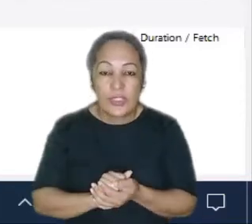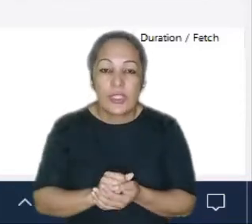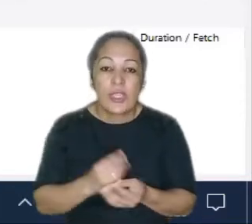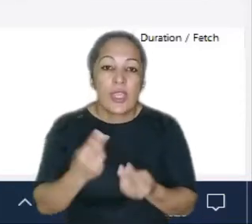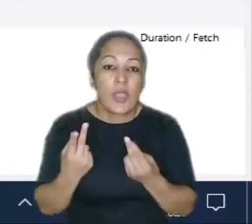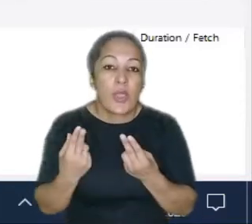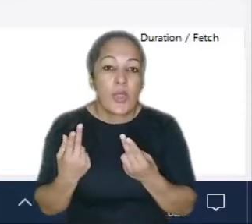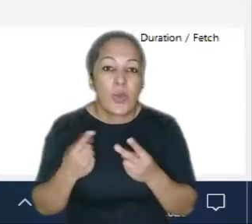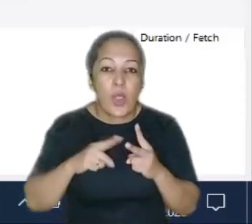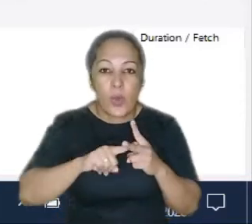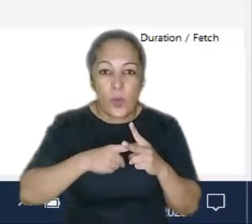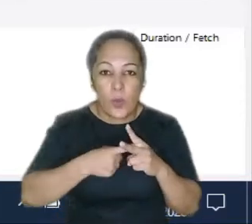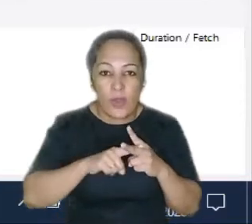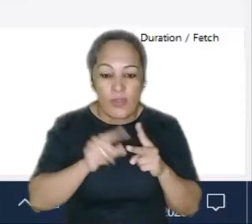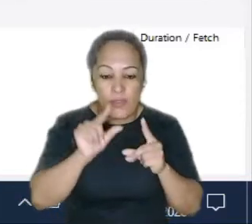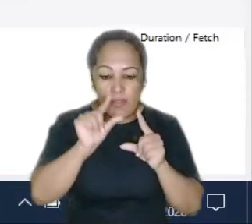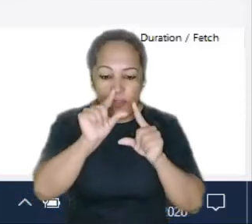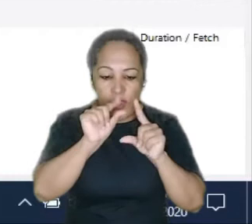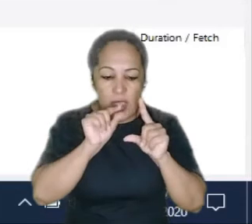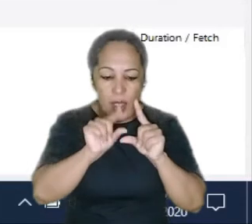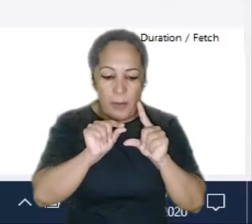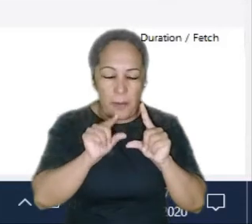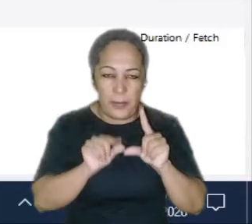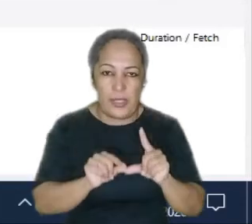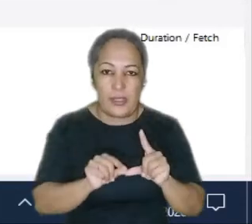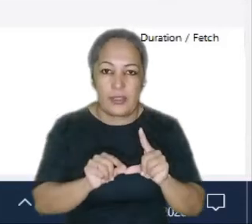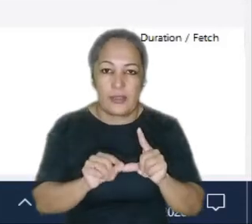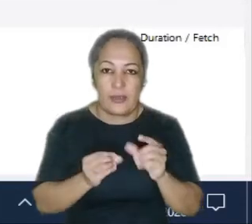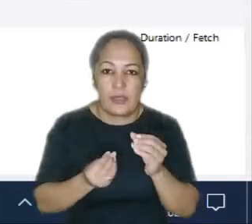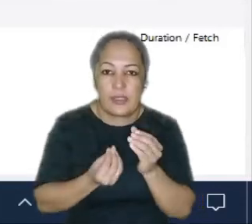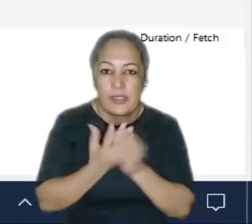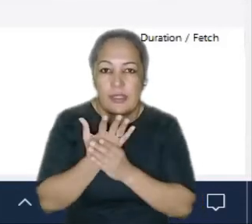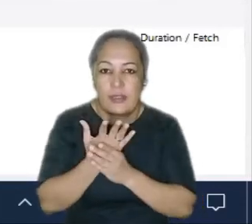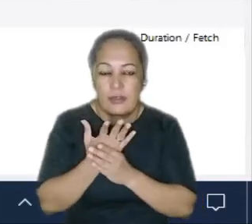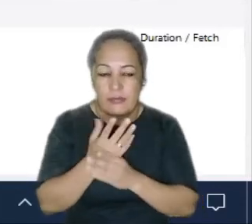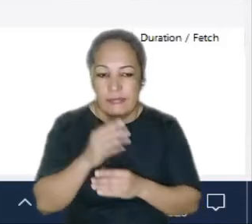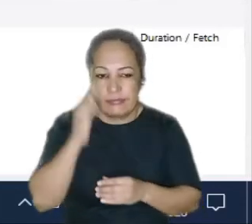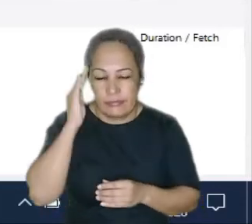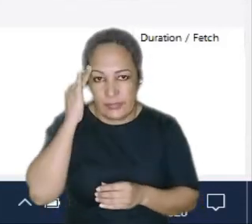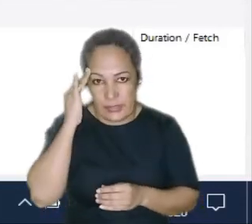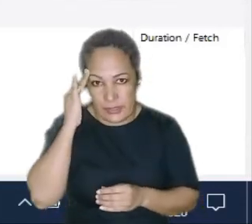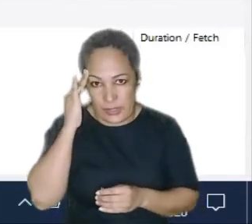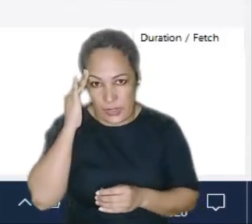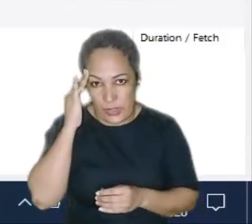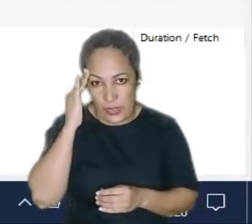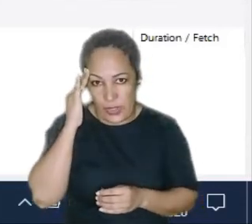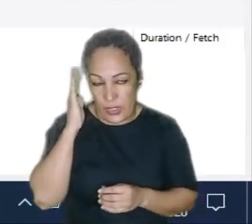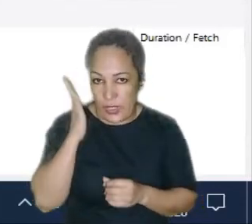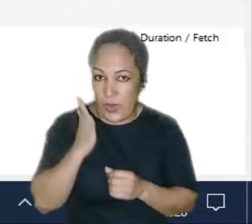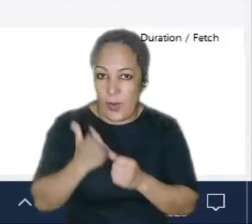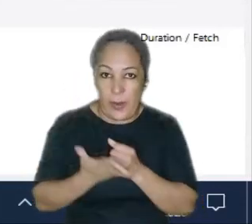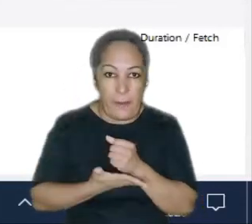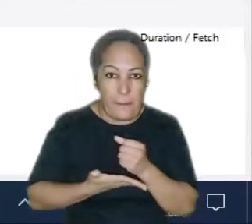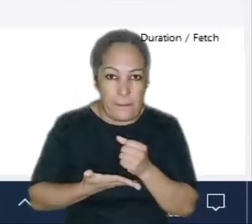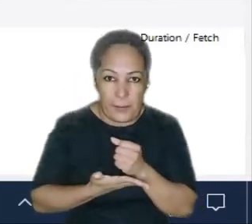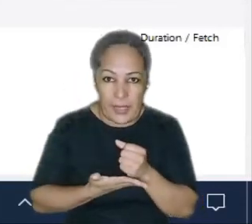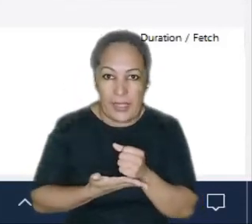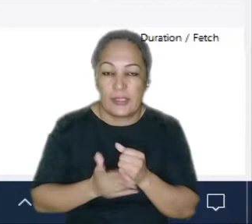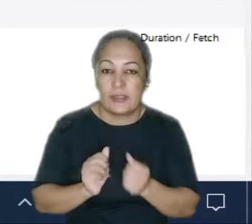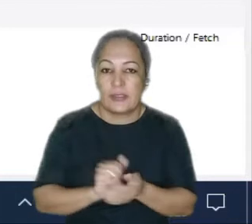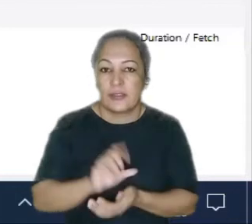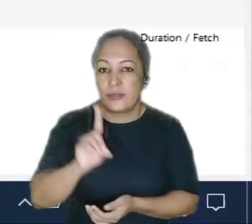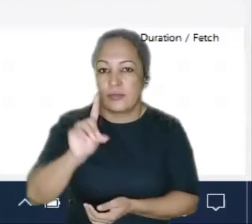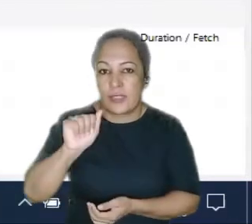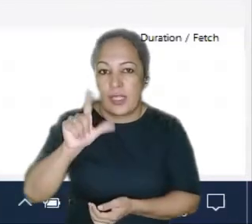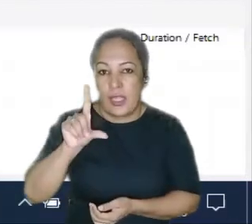SQL é a ferramenta para criar a base de dados. Ele não é a base de dados. Então, se você vem aqui, salvou um script e